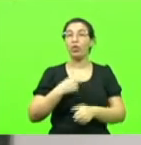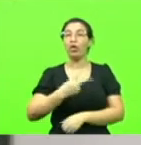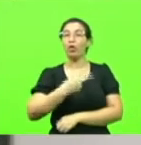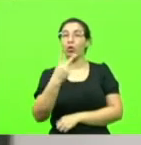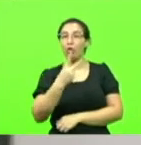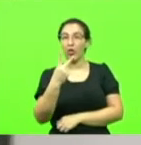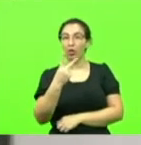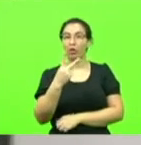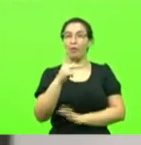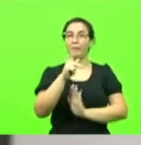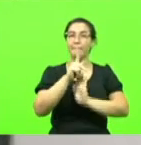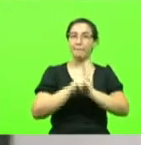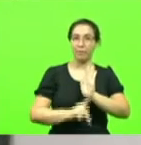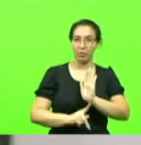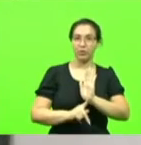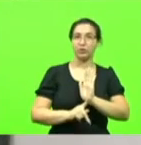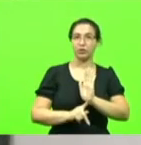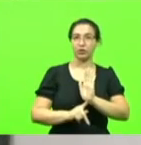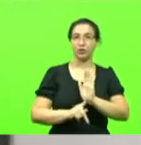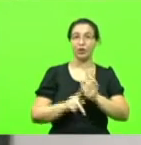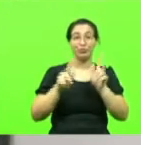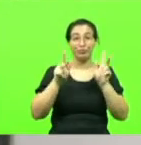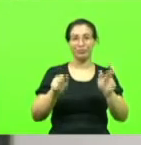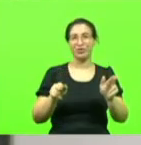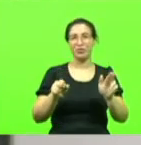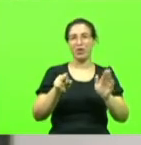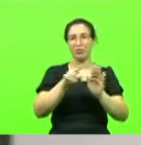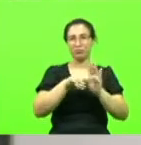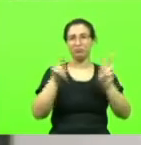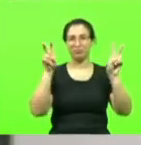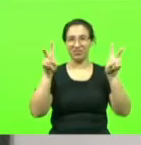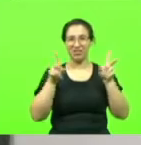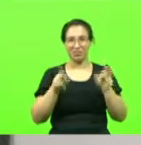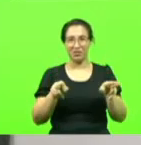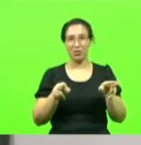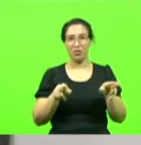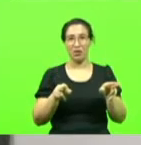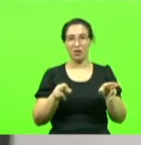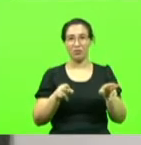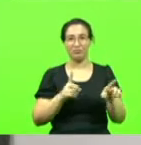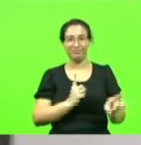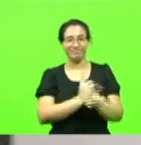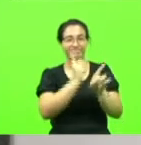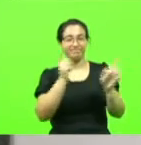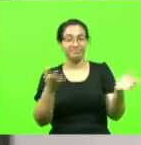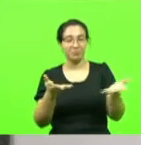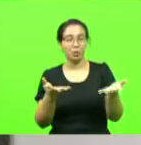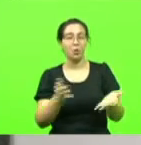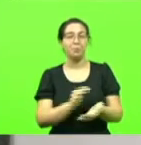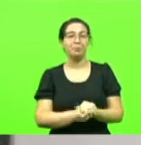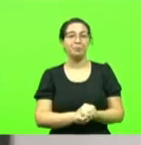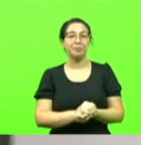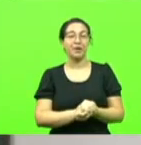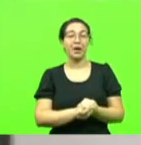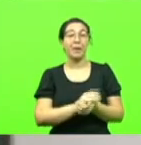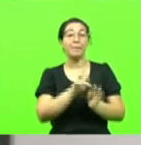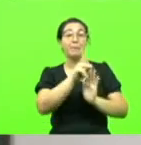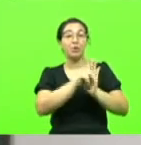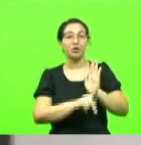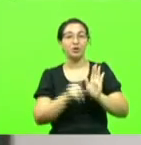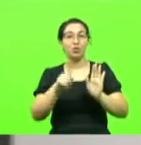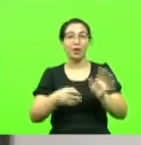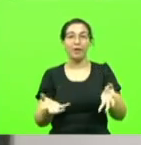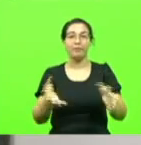dois projetos versando sobre o mesmo assunto foi descoberto agora justamente o projeto que falam